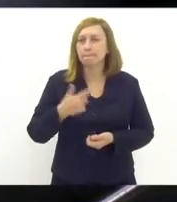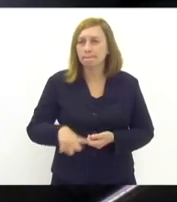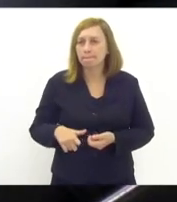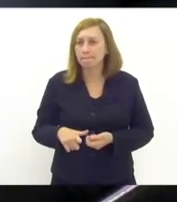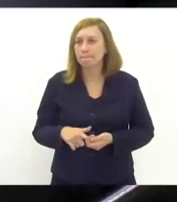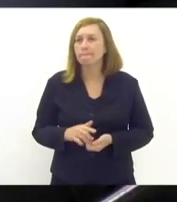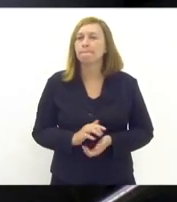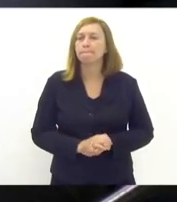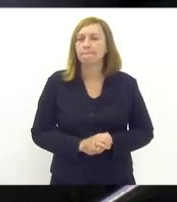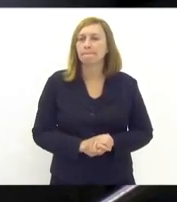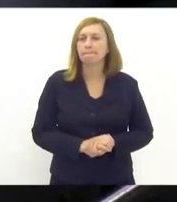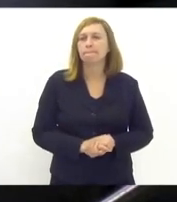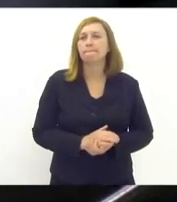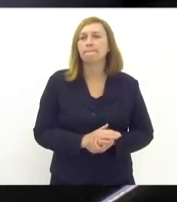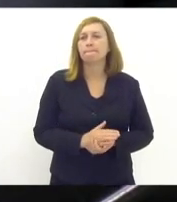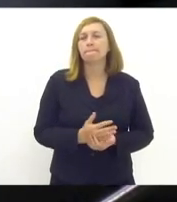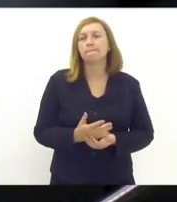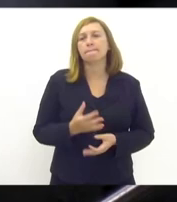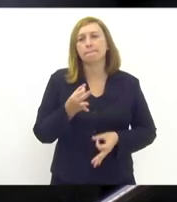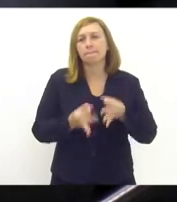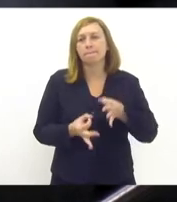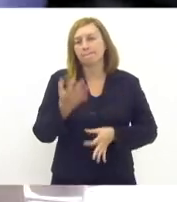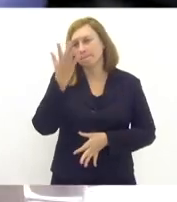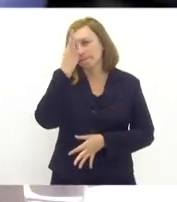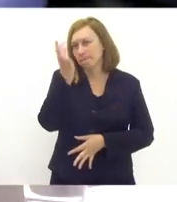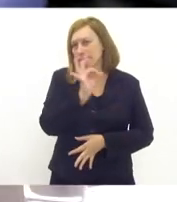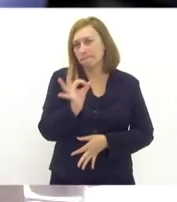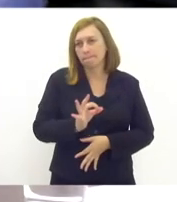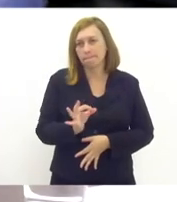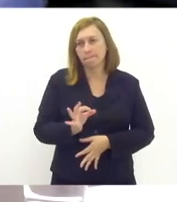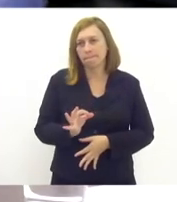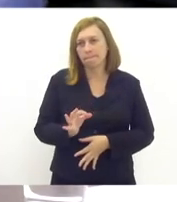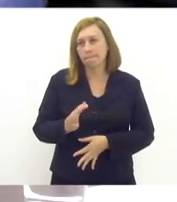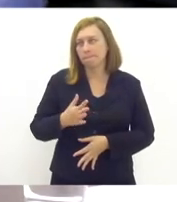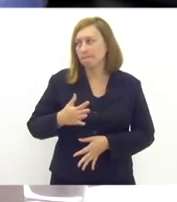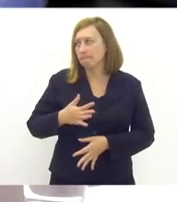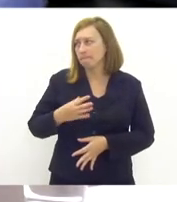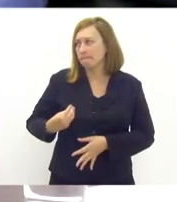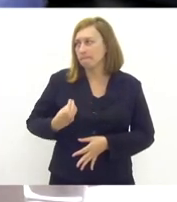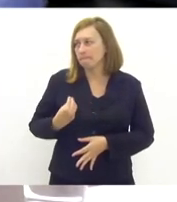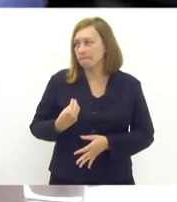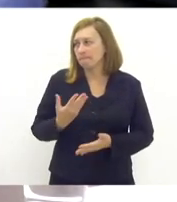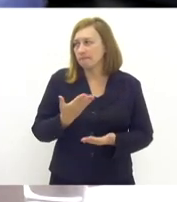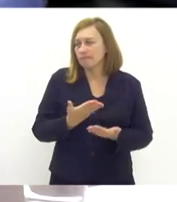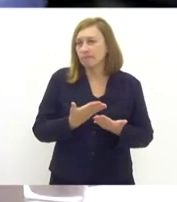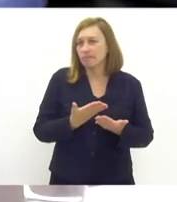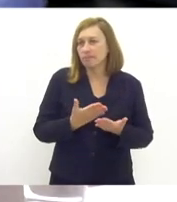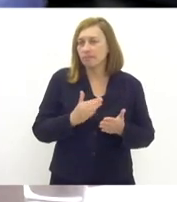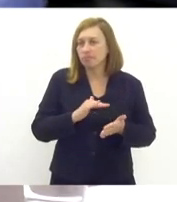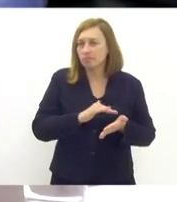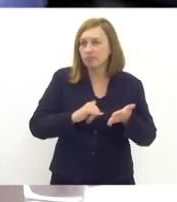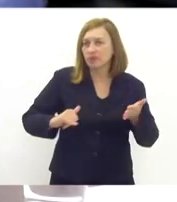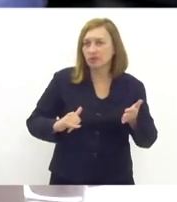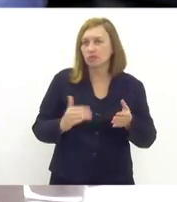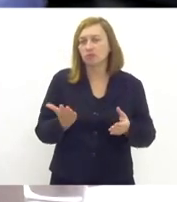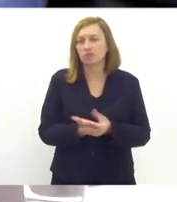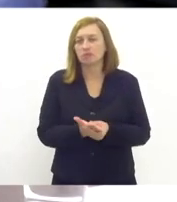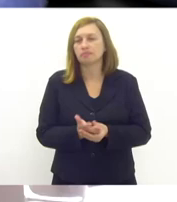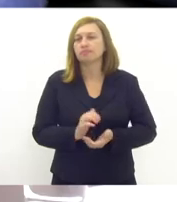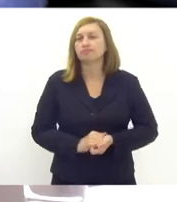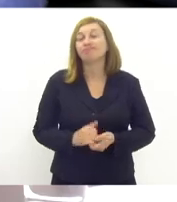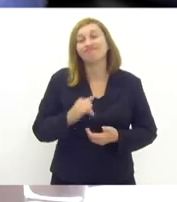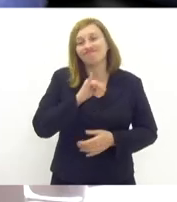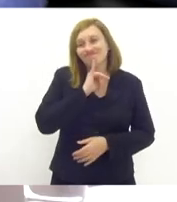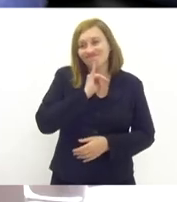mãos de pessoas, de juízes que não entendem o caso e me tiram de um processo. Então, assim, eu tive que,